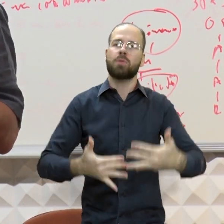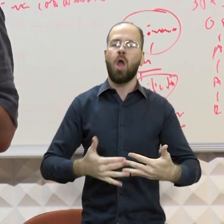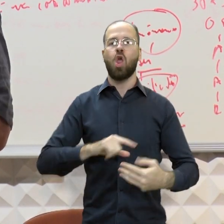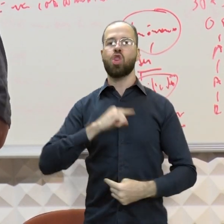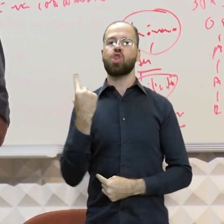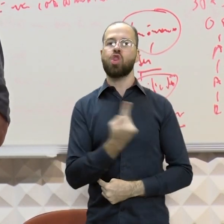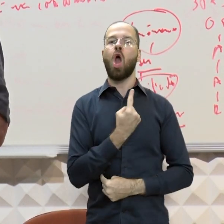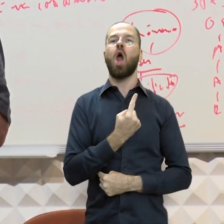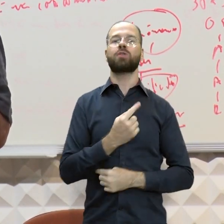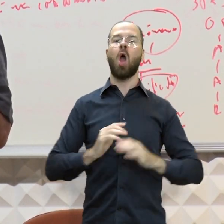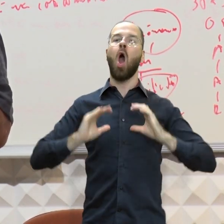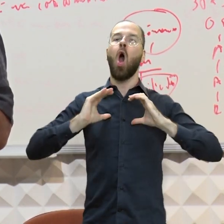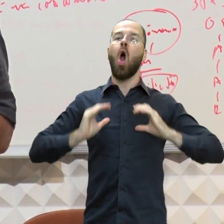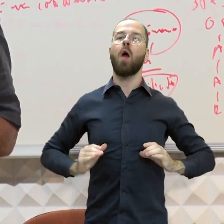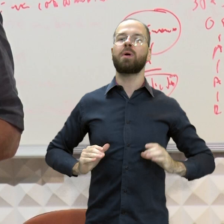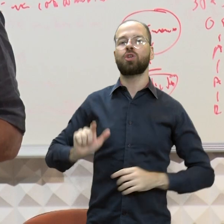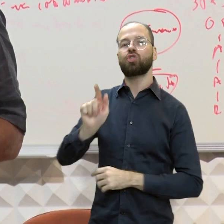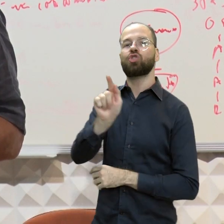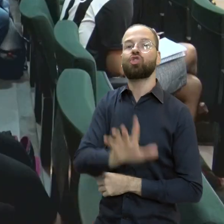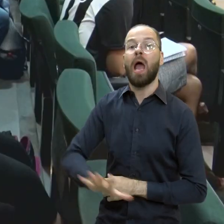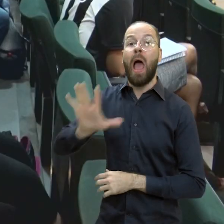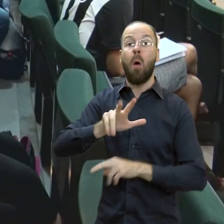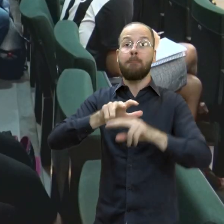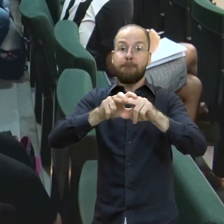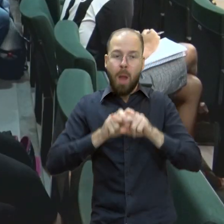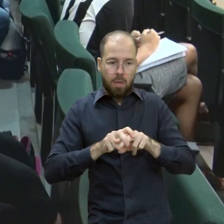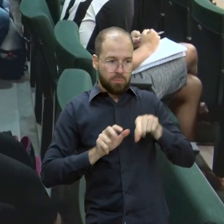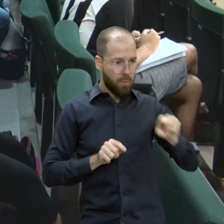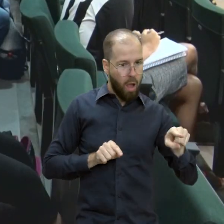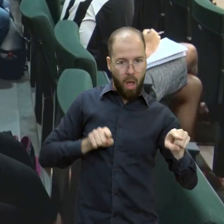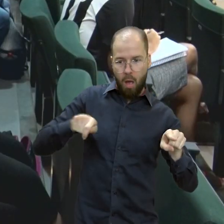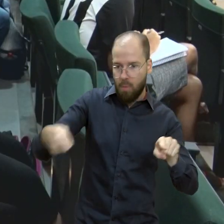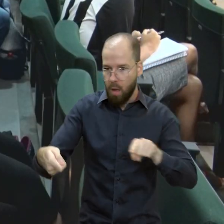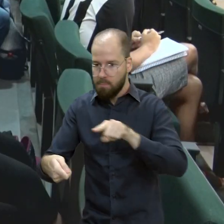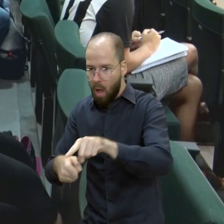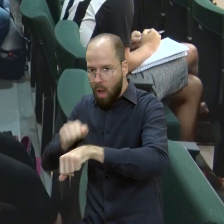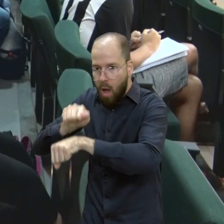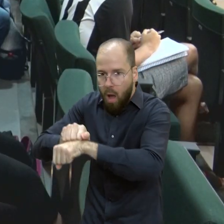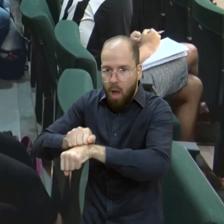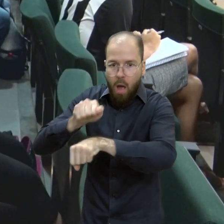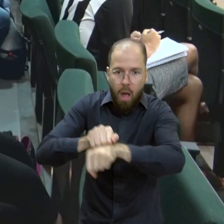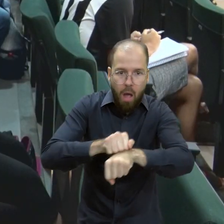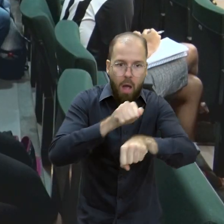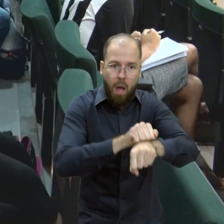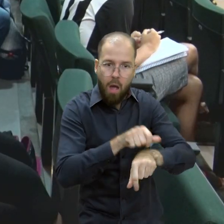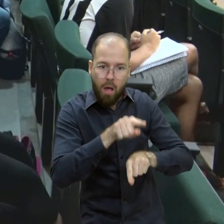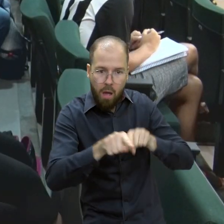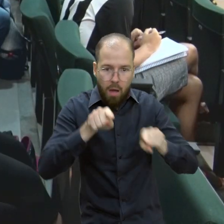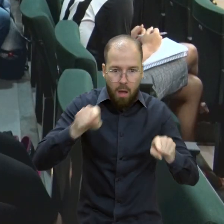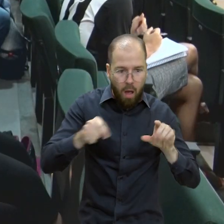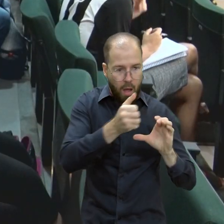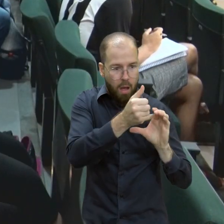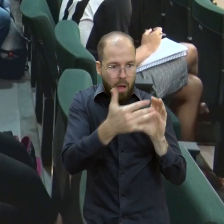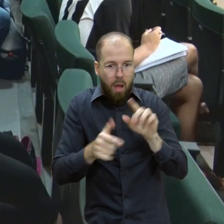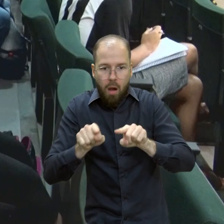ônticos, significados materiais, mas que nós sempre nos relacionamos com as coisas a partir de